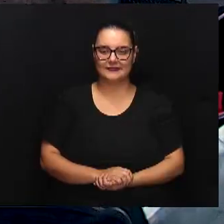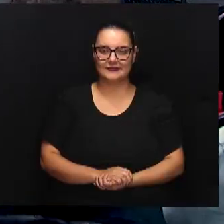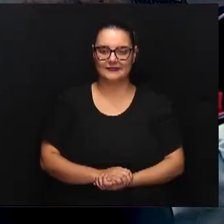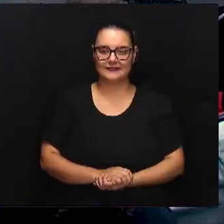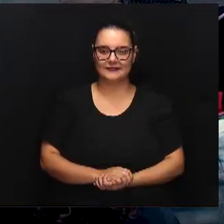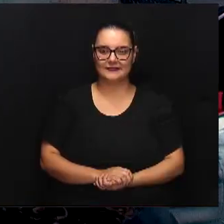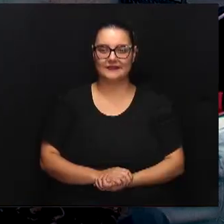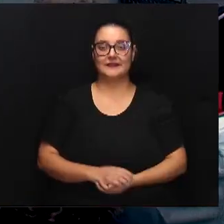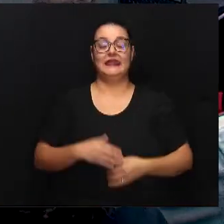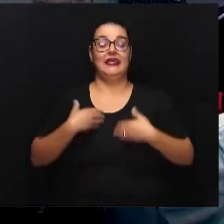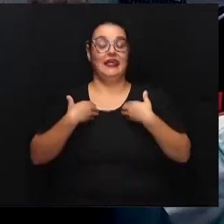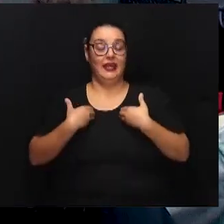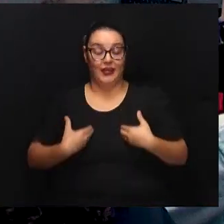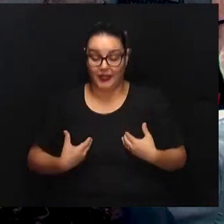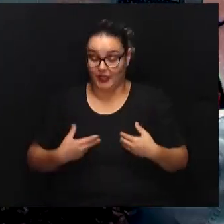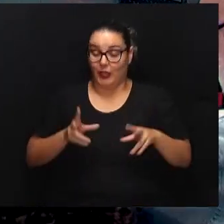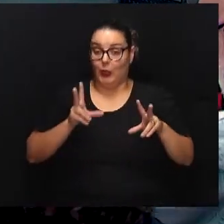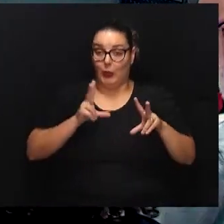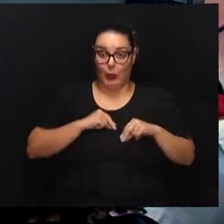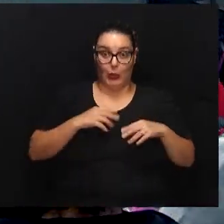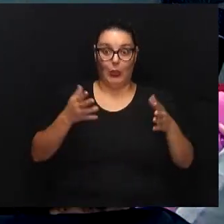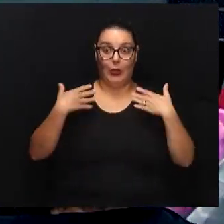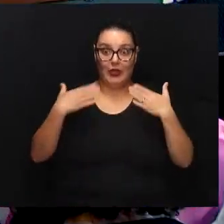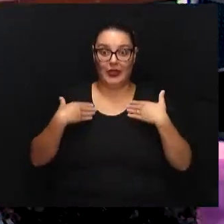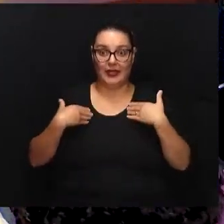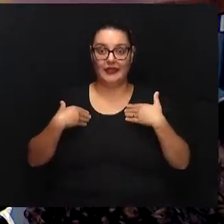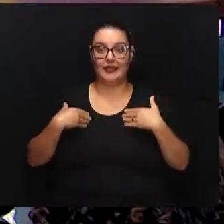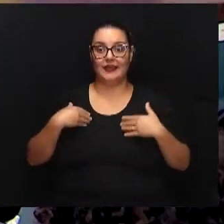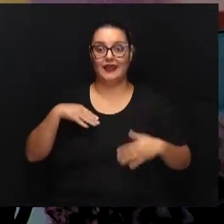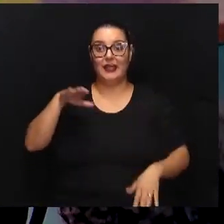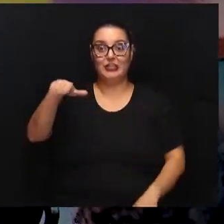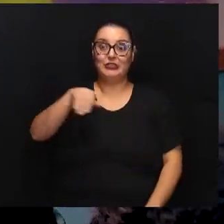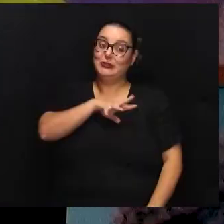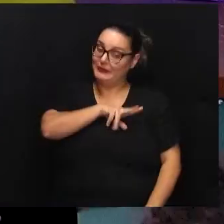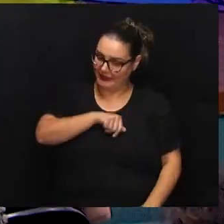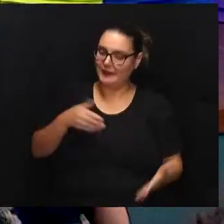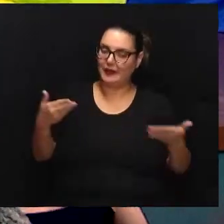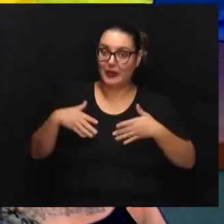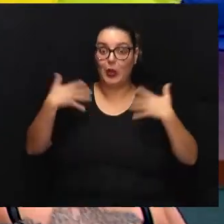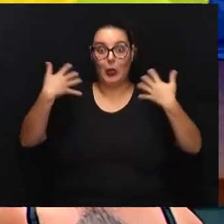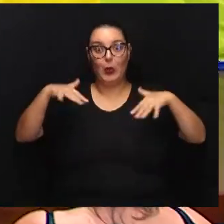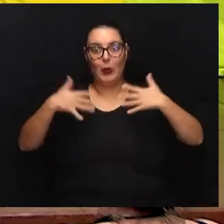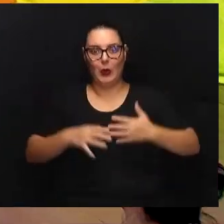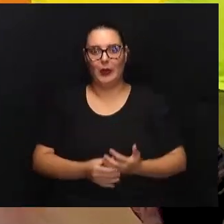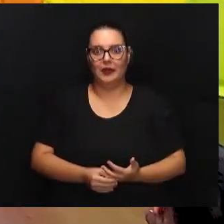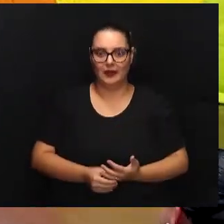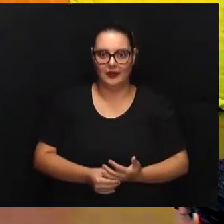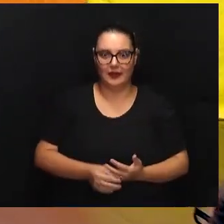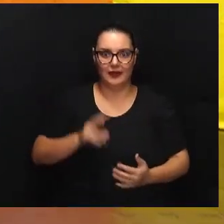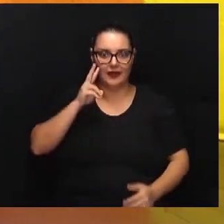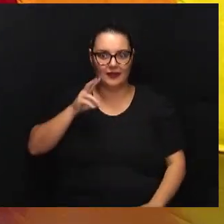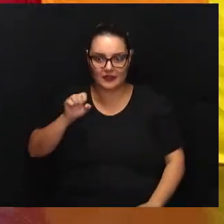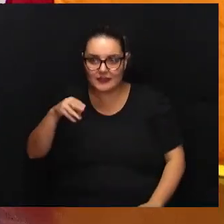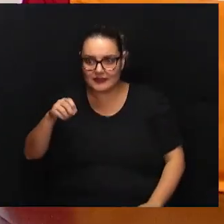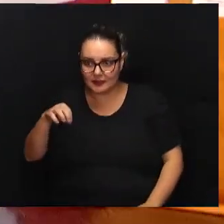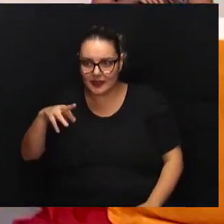Chama o SAMU agora. Eu ouvi que tem alguém de samaritano aí. Oi, ué.